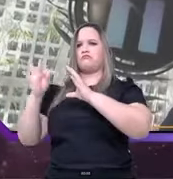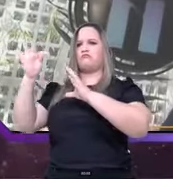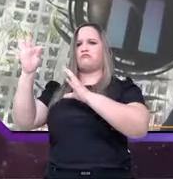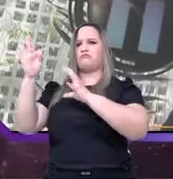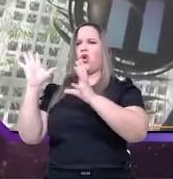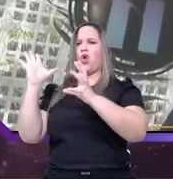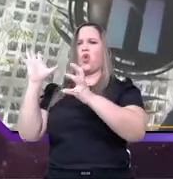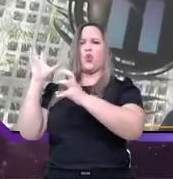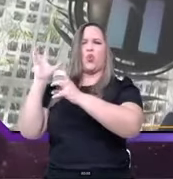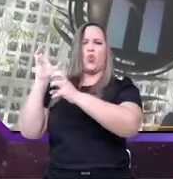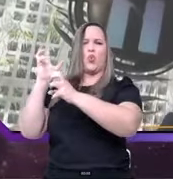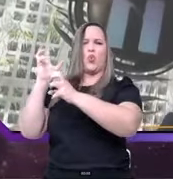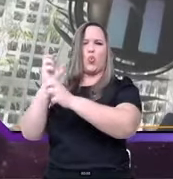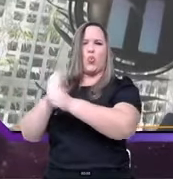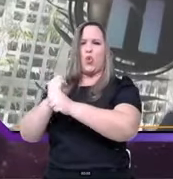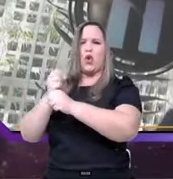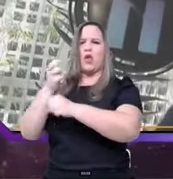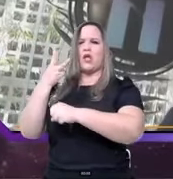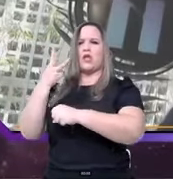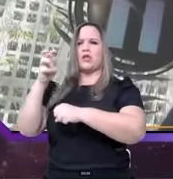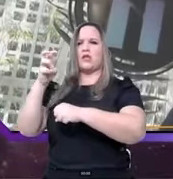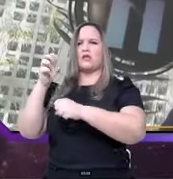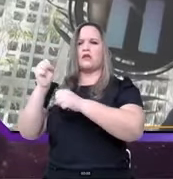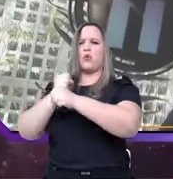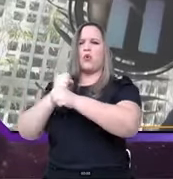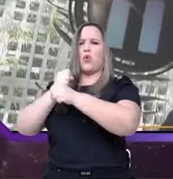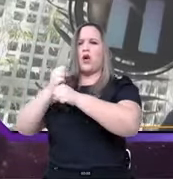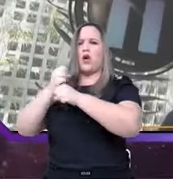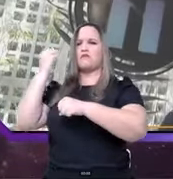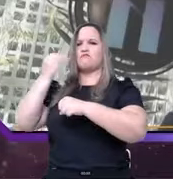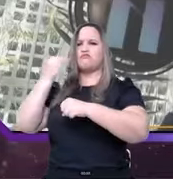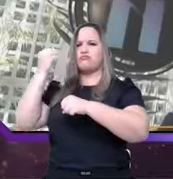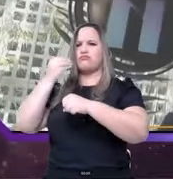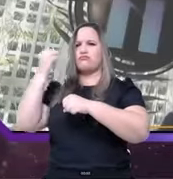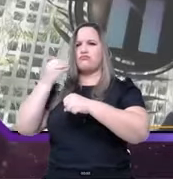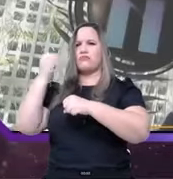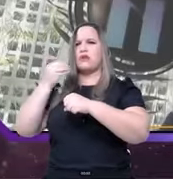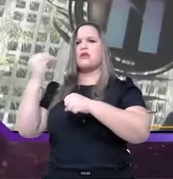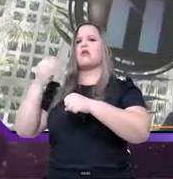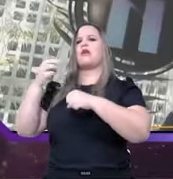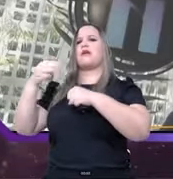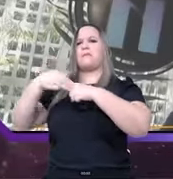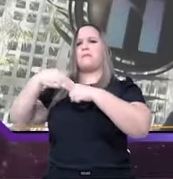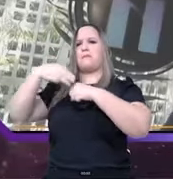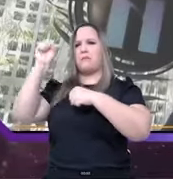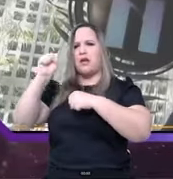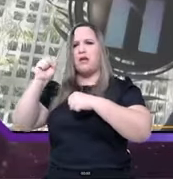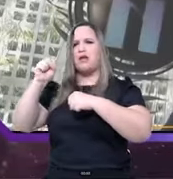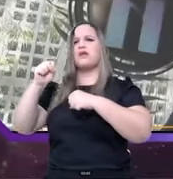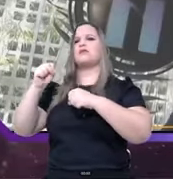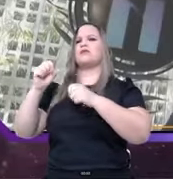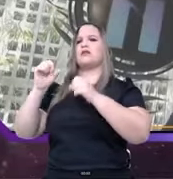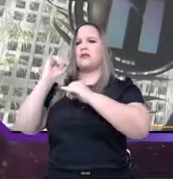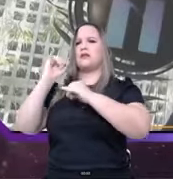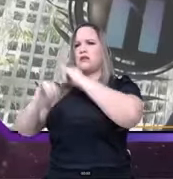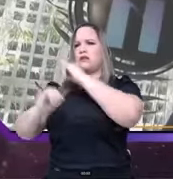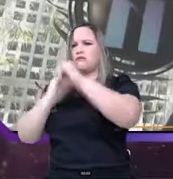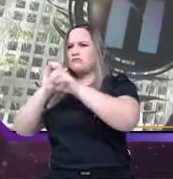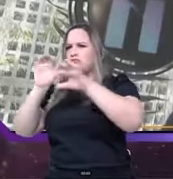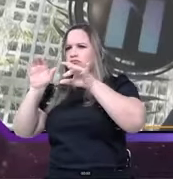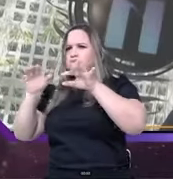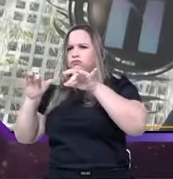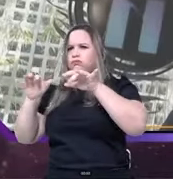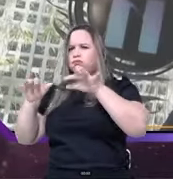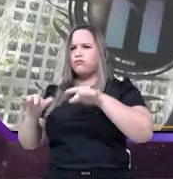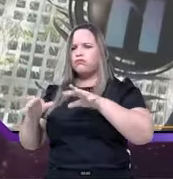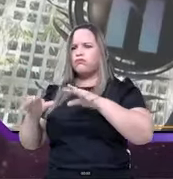35 anos, graduado em computação, mestre em informática, possui MBA em estratégia empresarial pela FGV